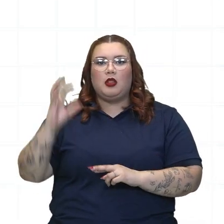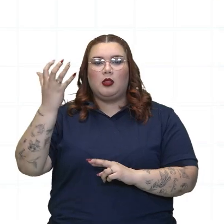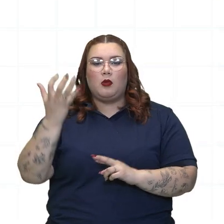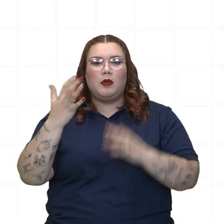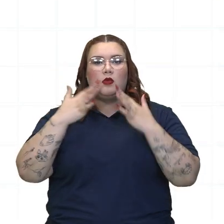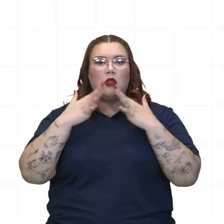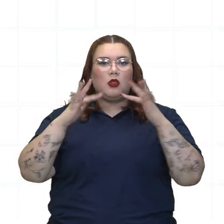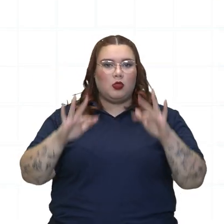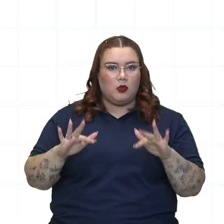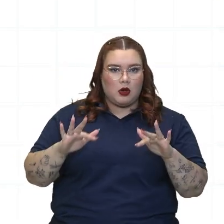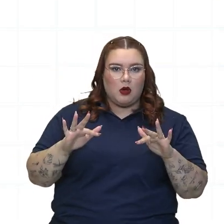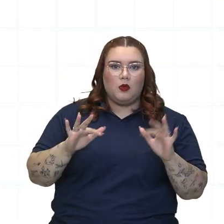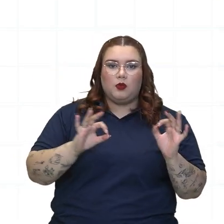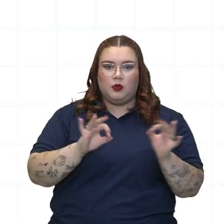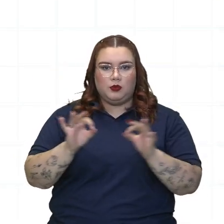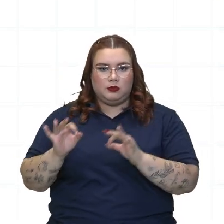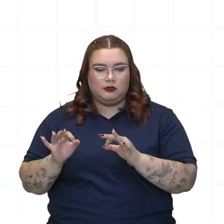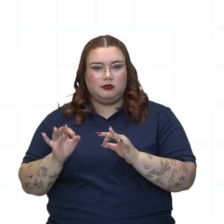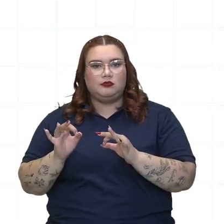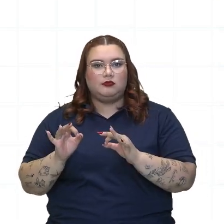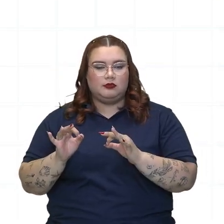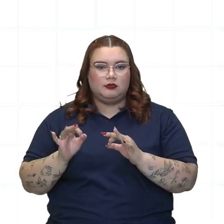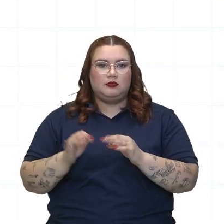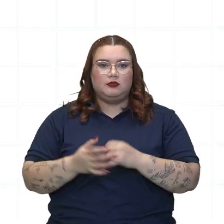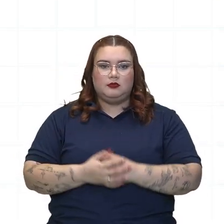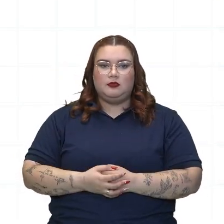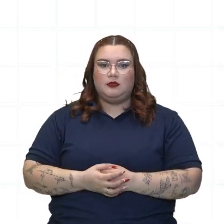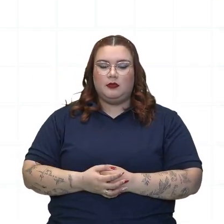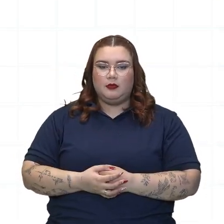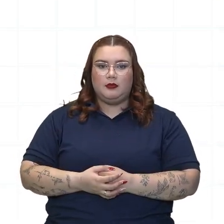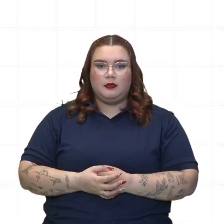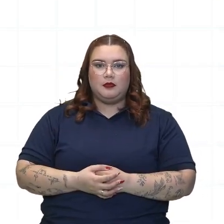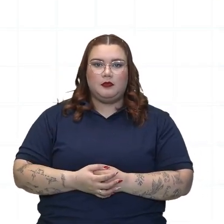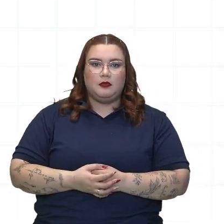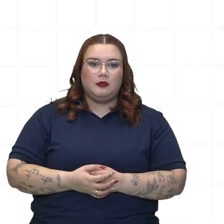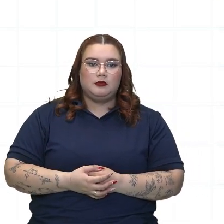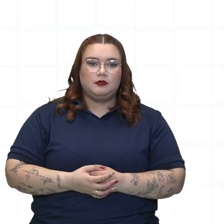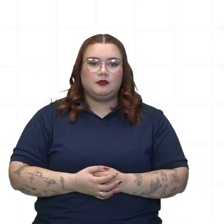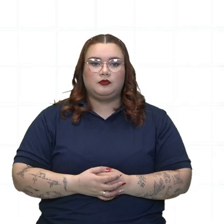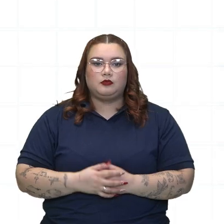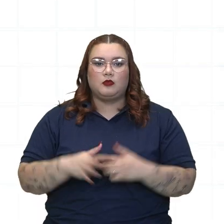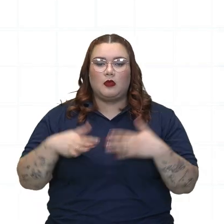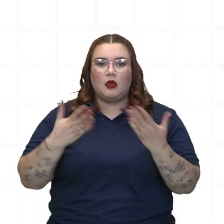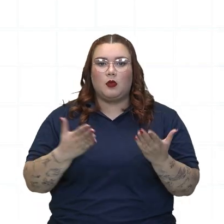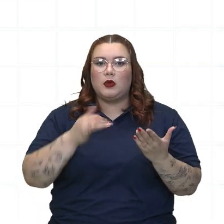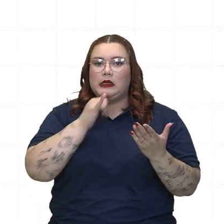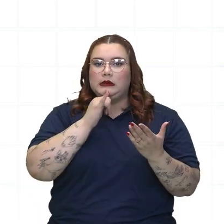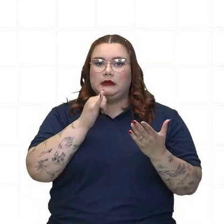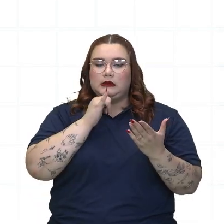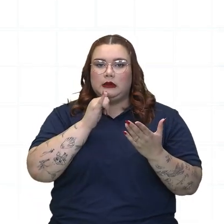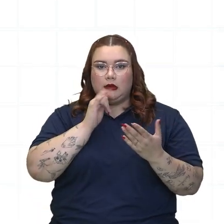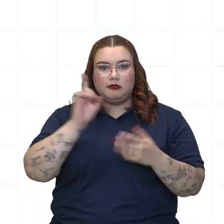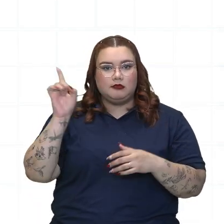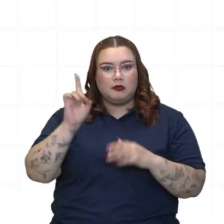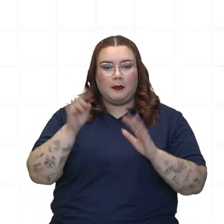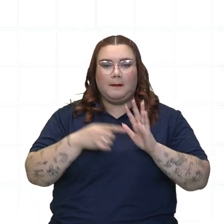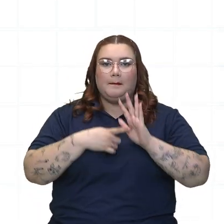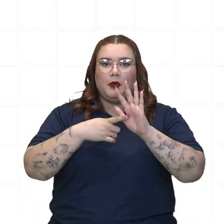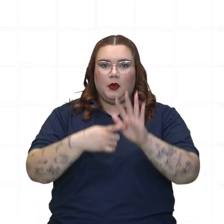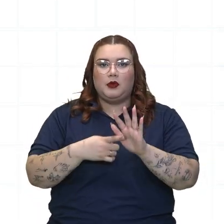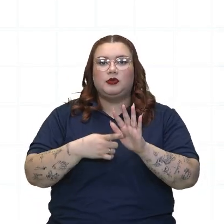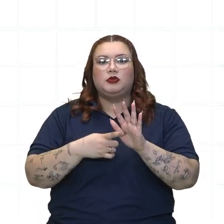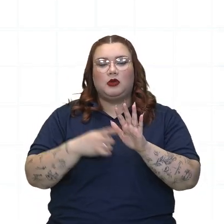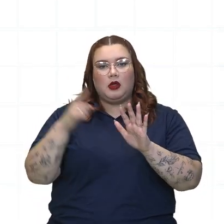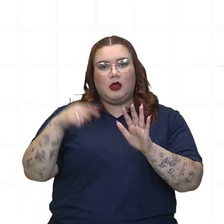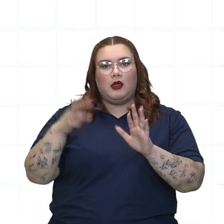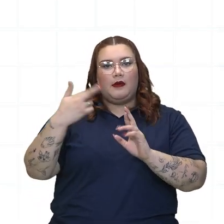indicar aí um tempo climático, meteorológico. Então, nesse exemplo aí, mais uma vez, eu tenho as condições para ter